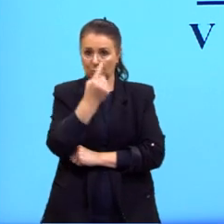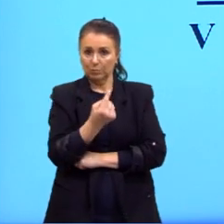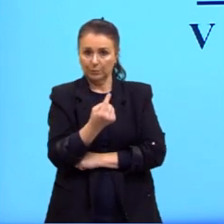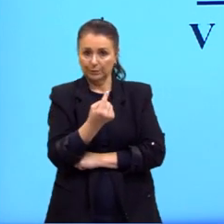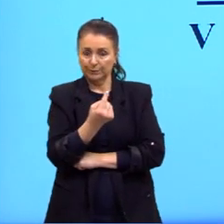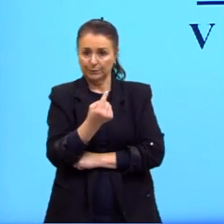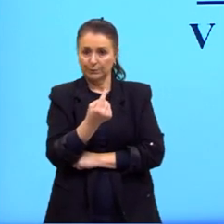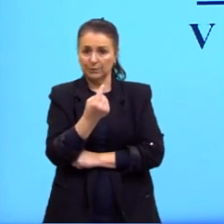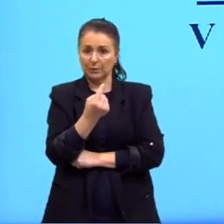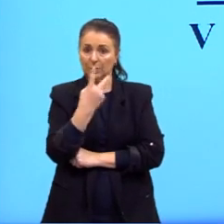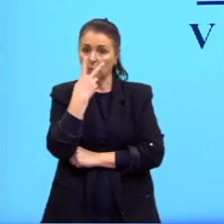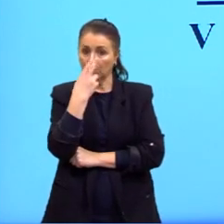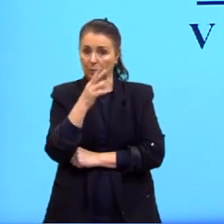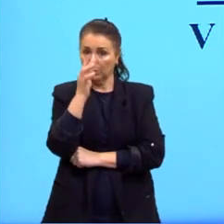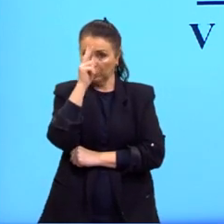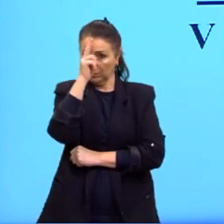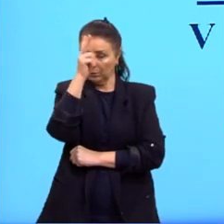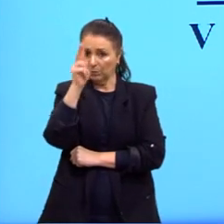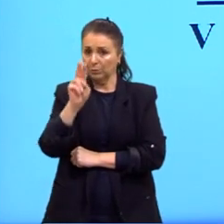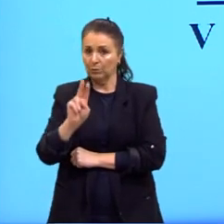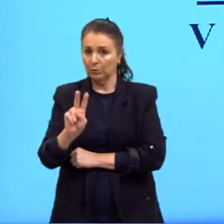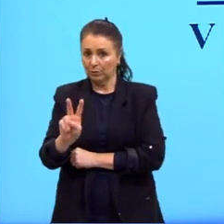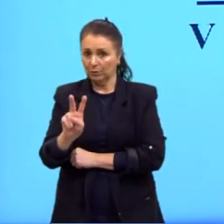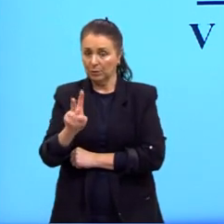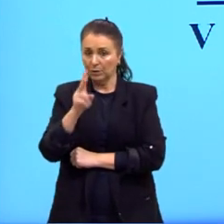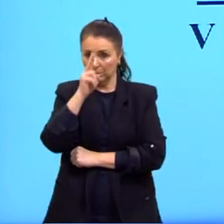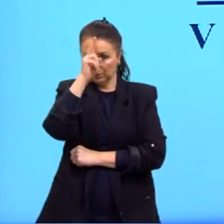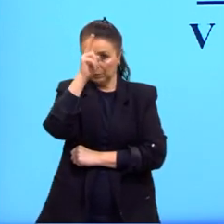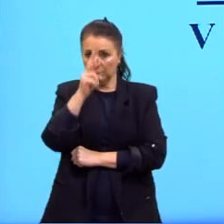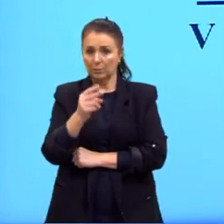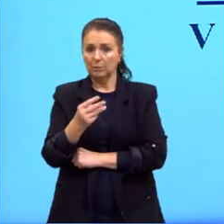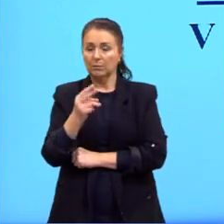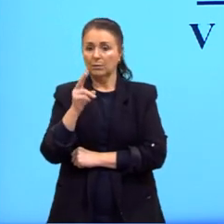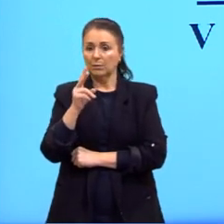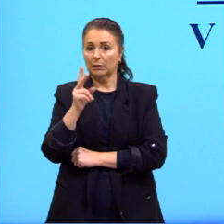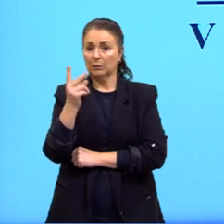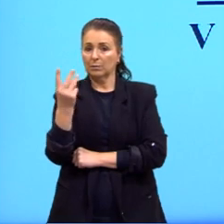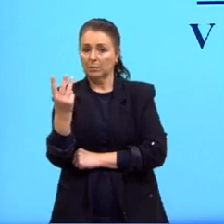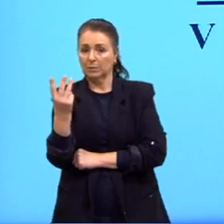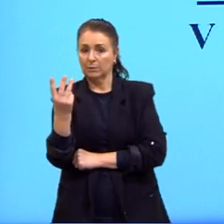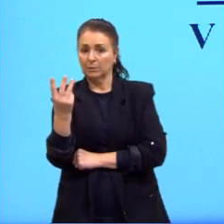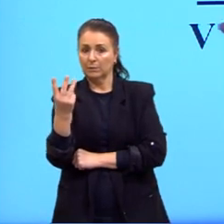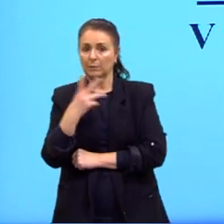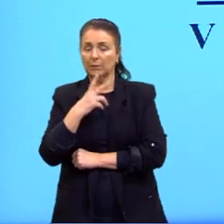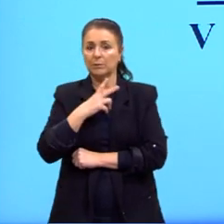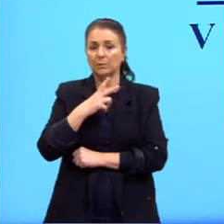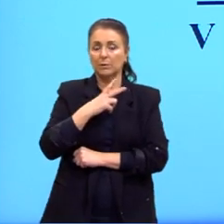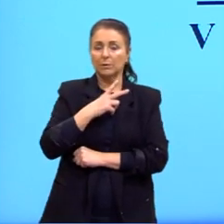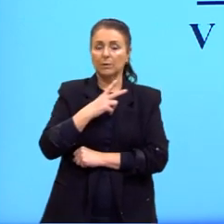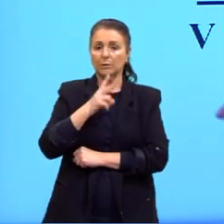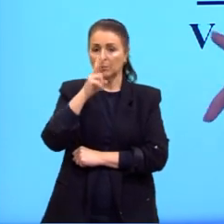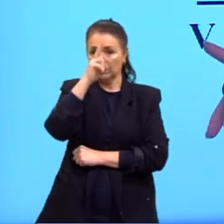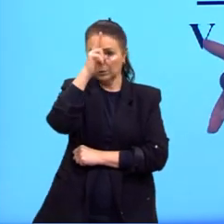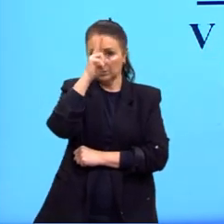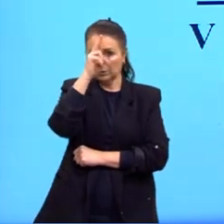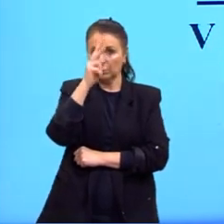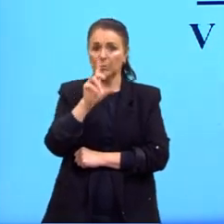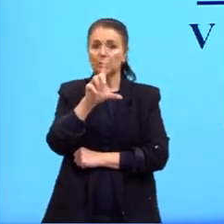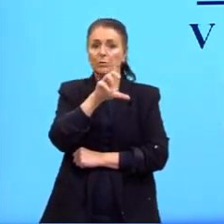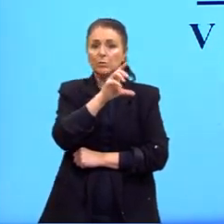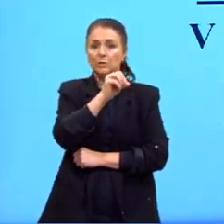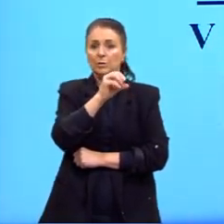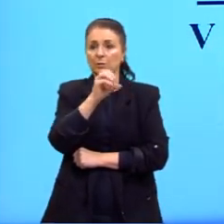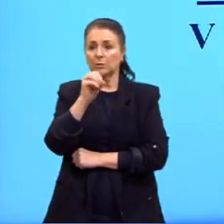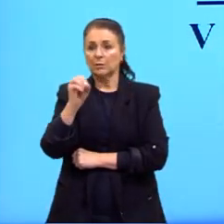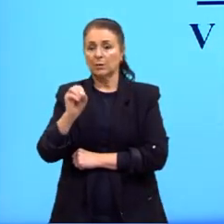que vai ser igual atenção dois que vai ser igual atenção três então se eu disser que eu tenho uma tensão de 100 volts aqui